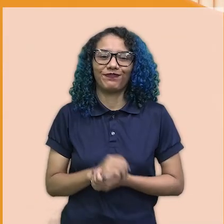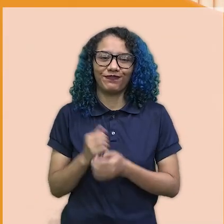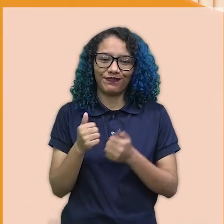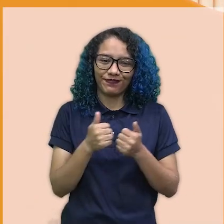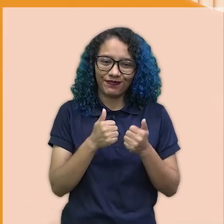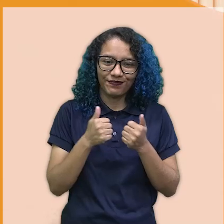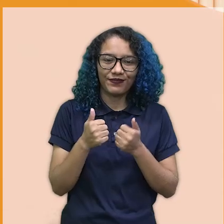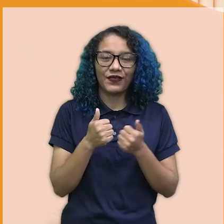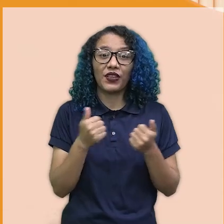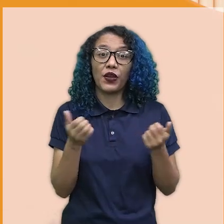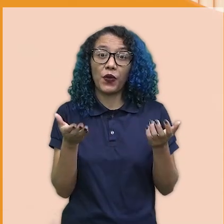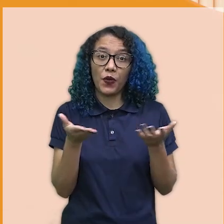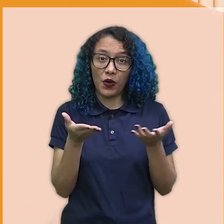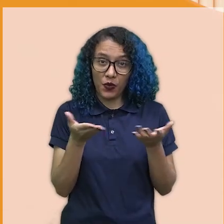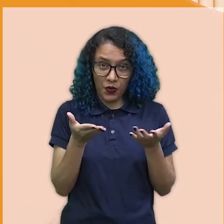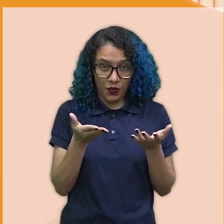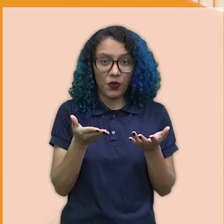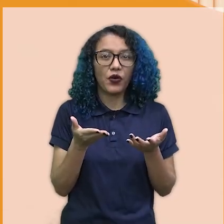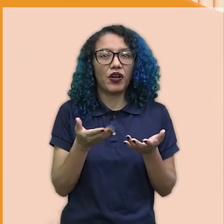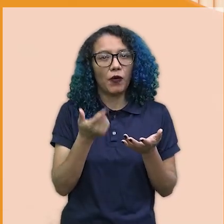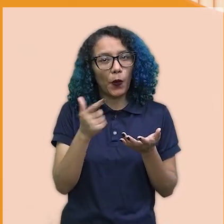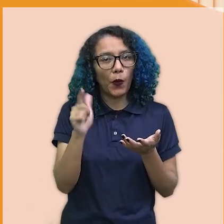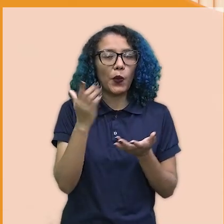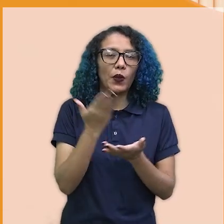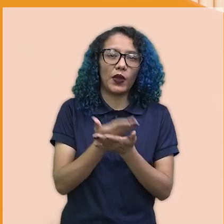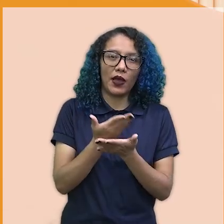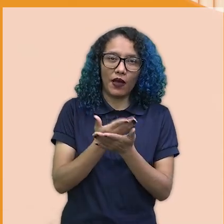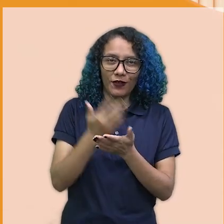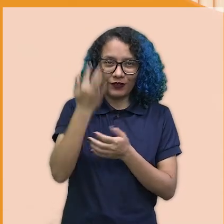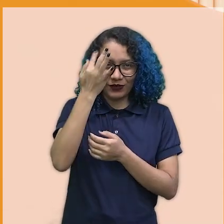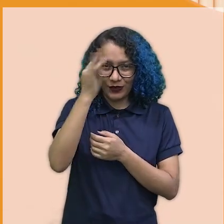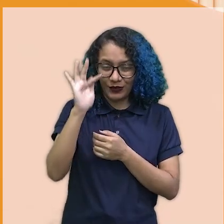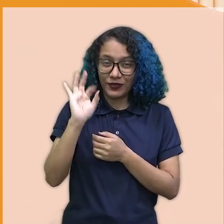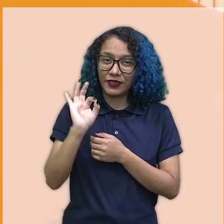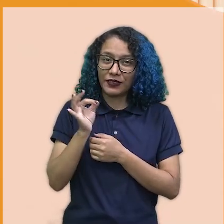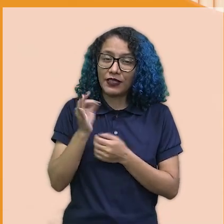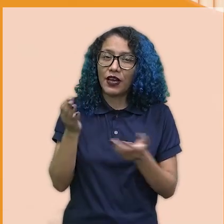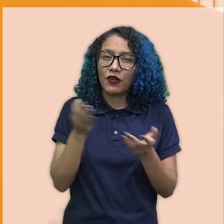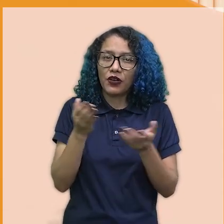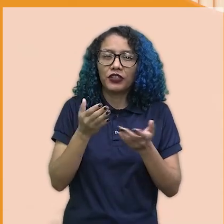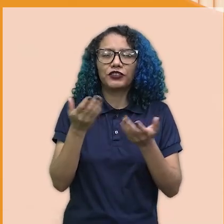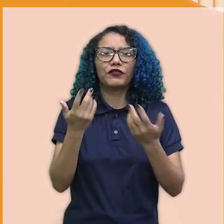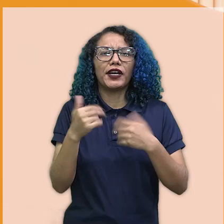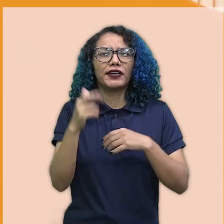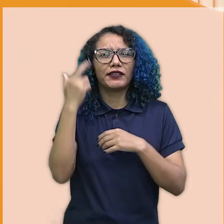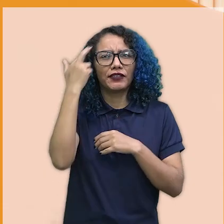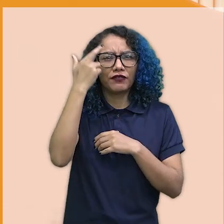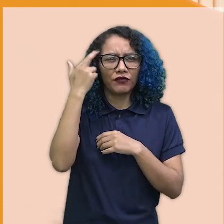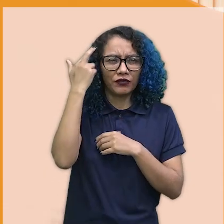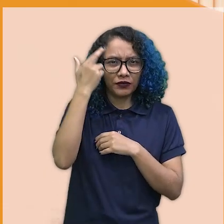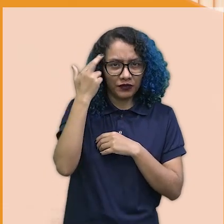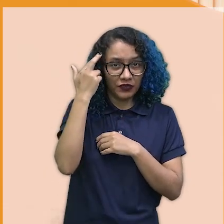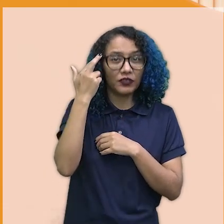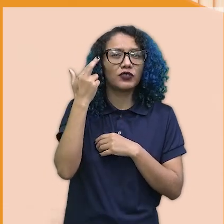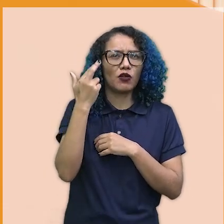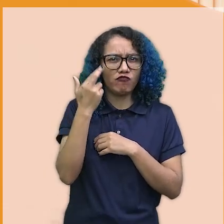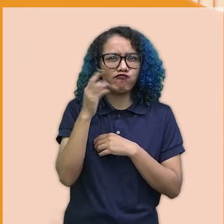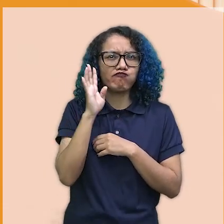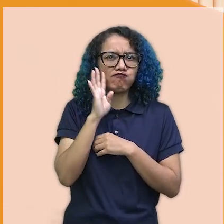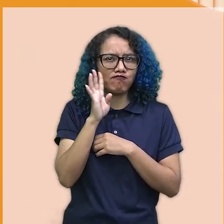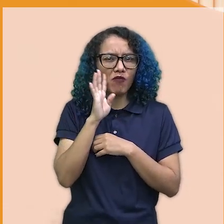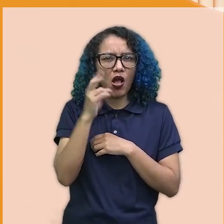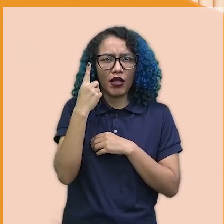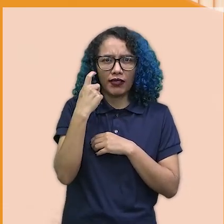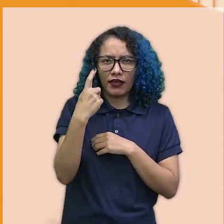Muito bem, então nós estamos aqui para mais uma aula de filosofia. E nós vamos fazer uma reflexão hoje muito interessante.